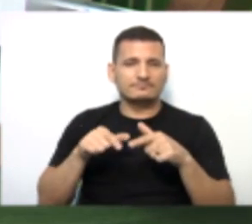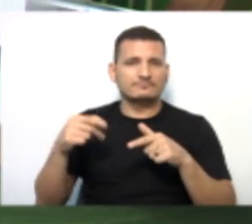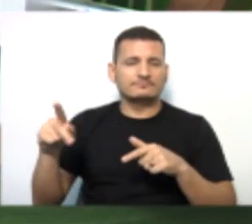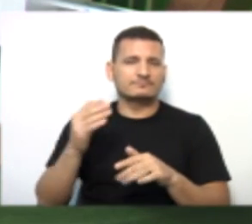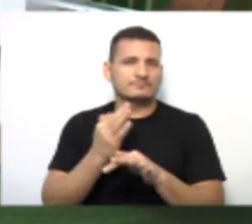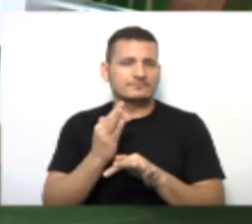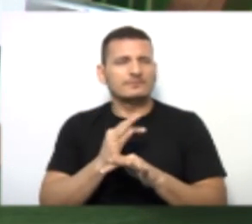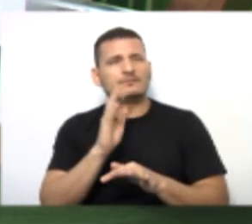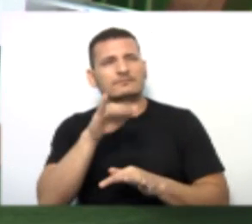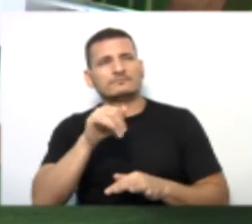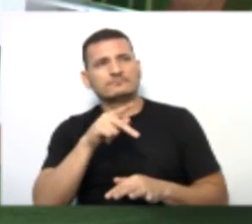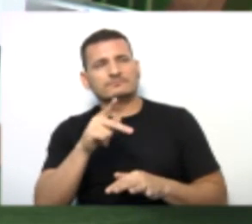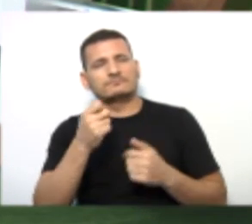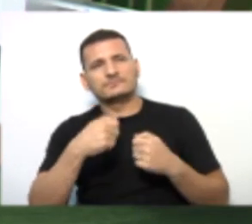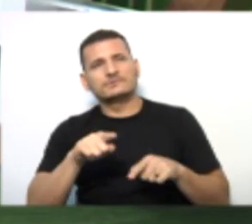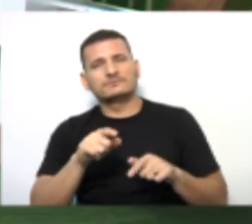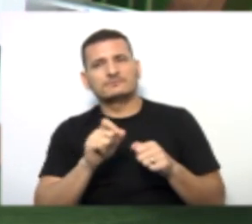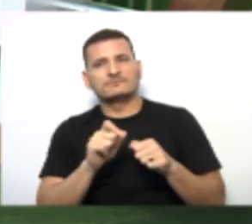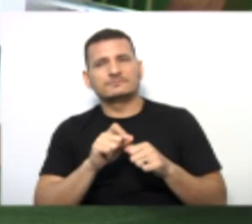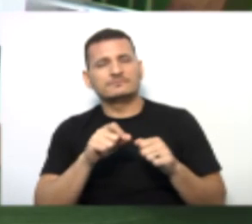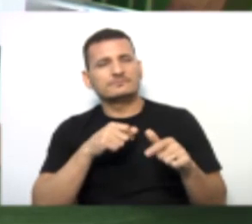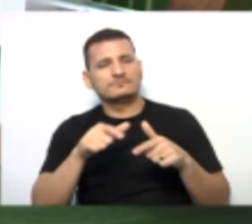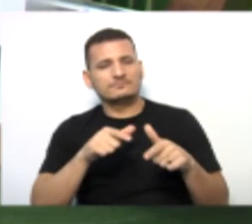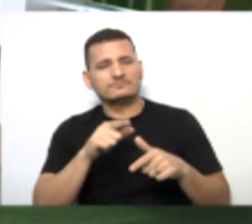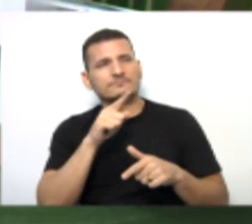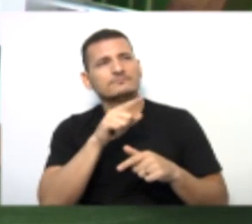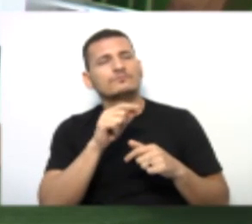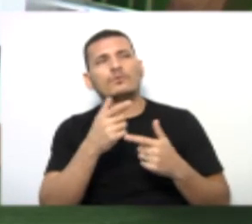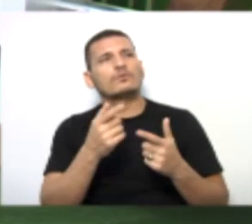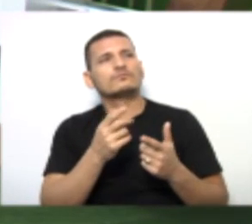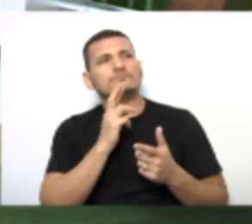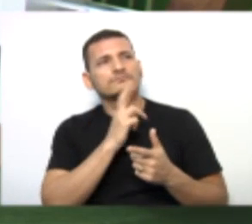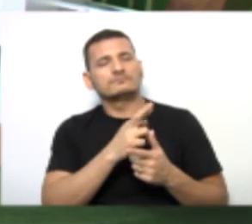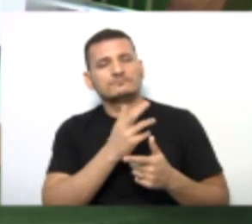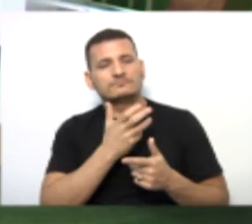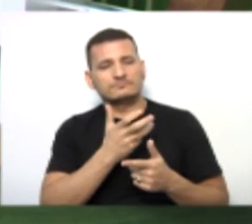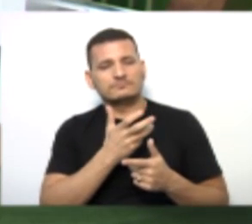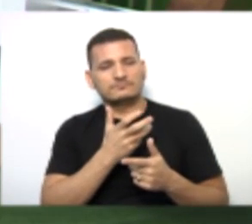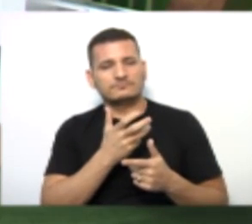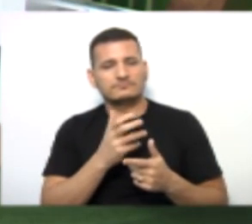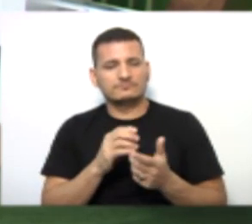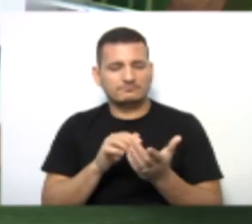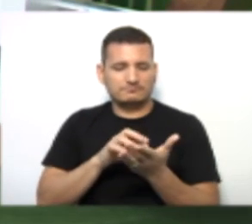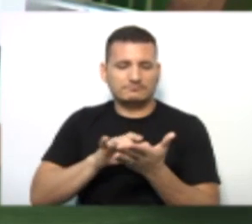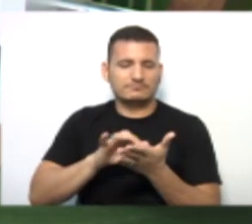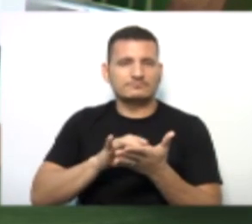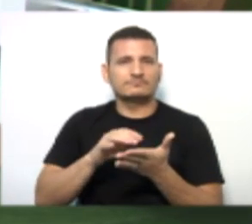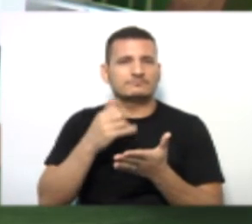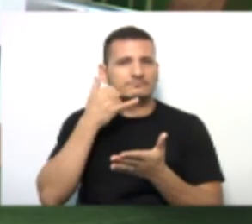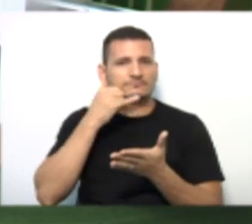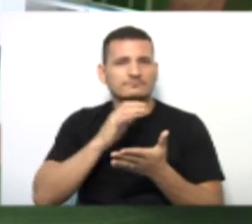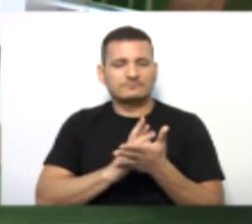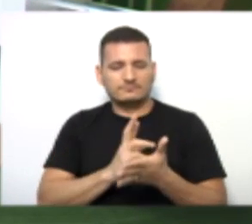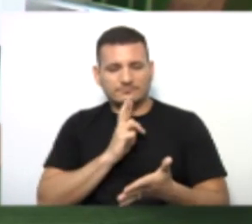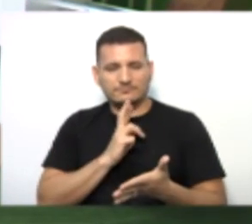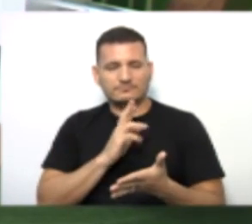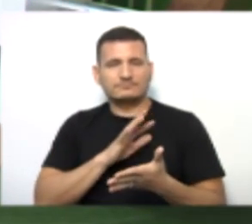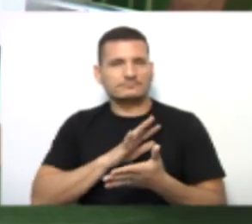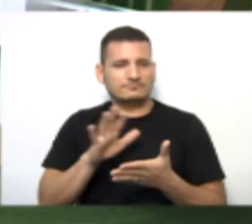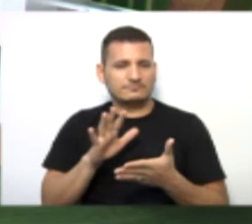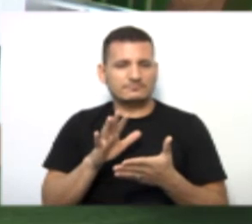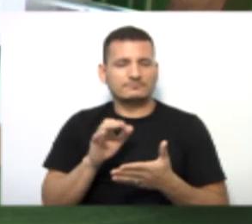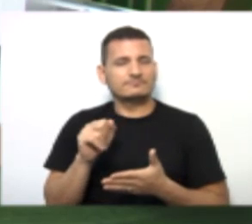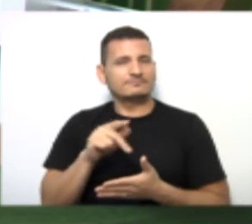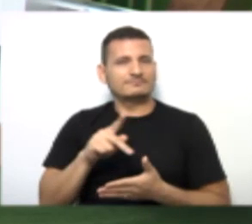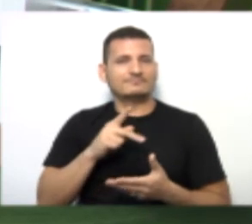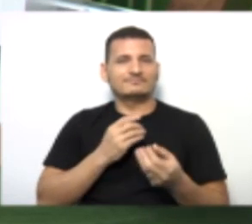não preciso mais fazer o trabalho. Você pode fazer Qual é a questão que você quer? Aqui no meu celular já coloca automaticamente e já dá a resposta. Poxa, o professor ia